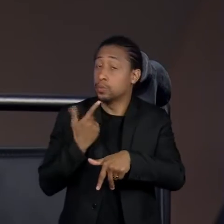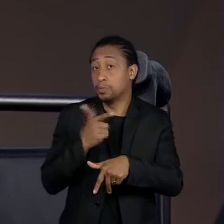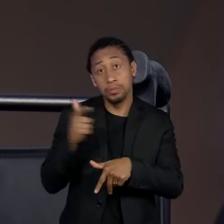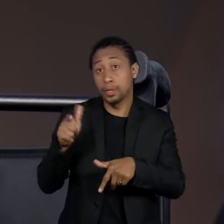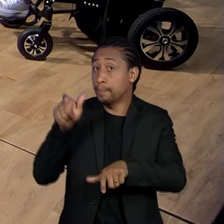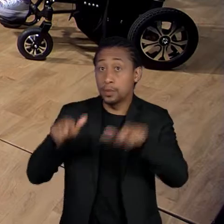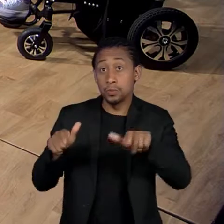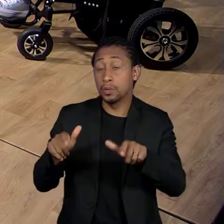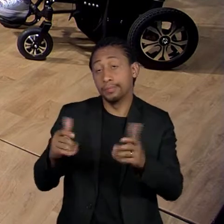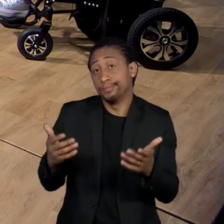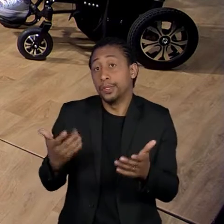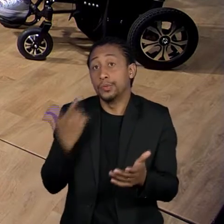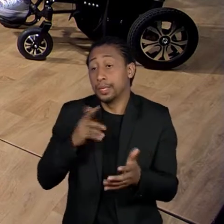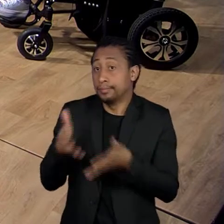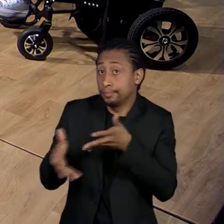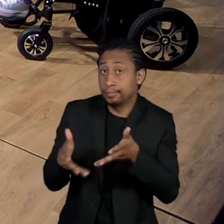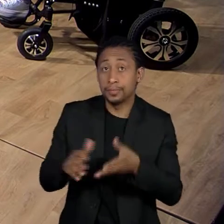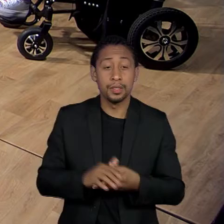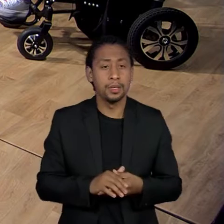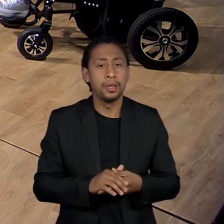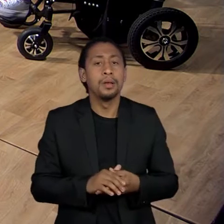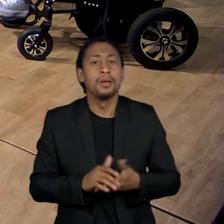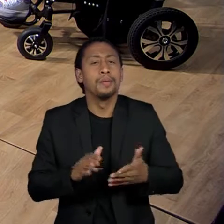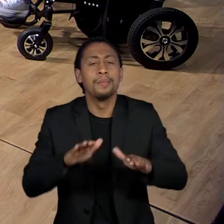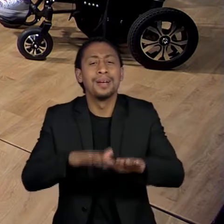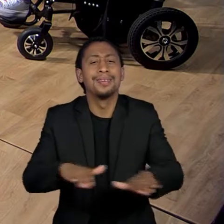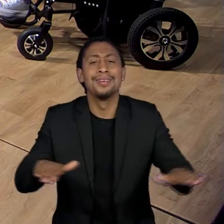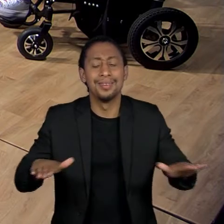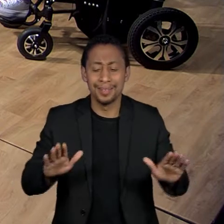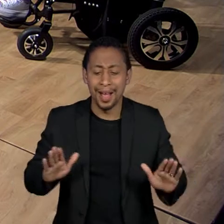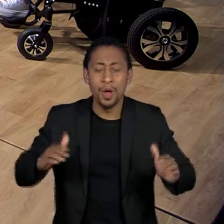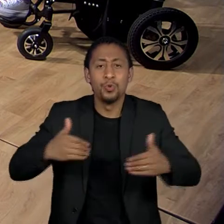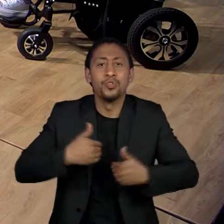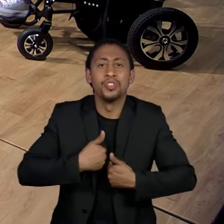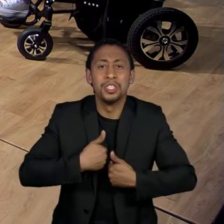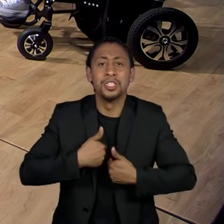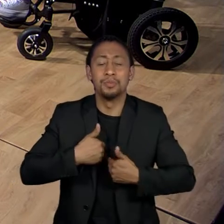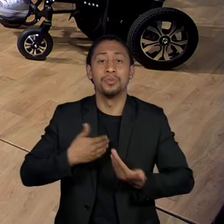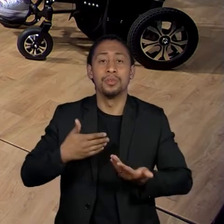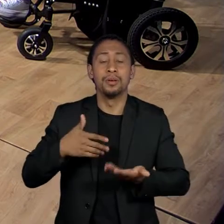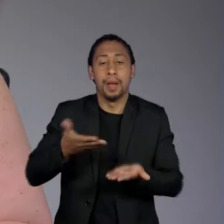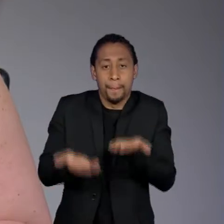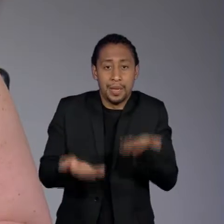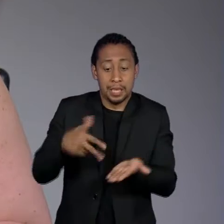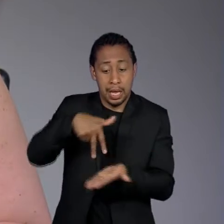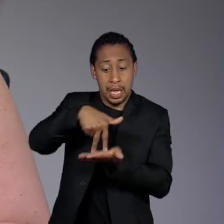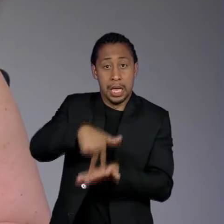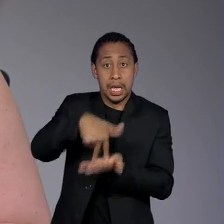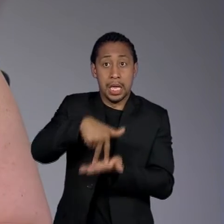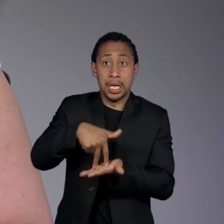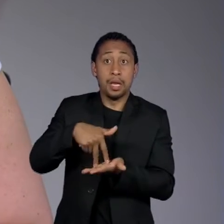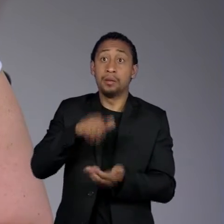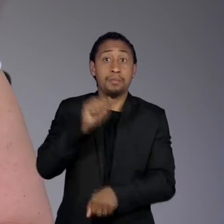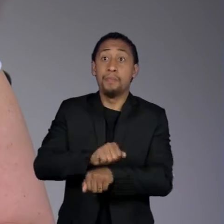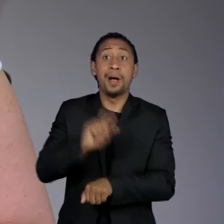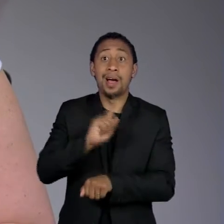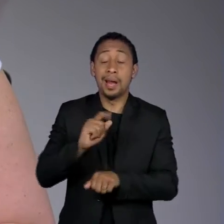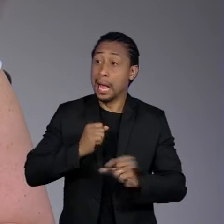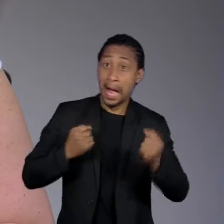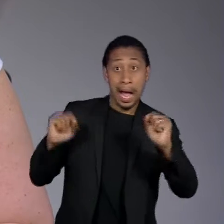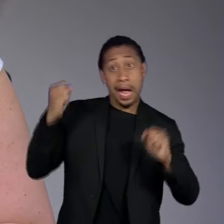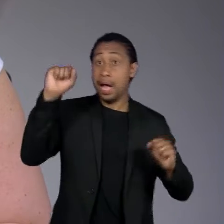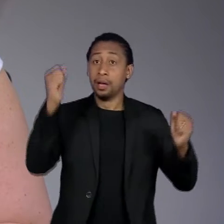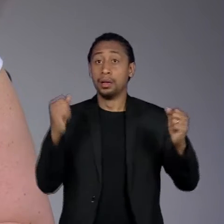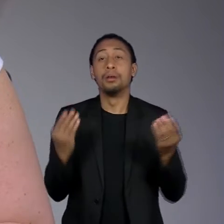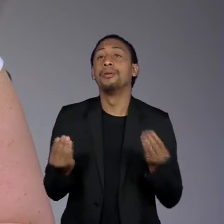que não vai parar sentada na balança. Como é que esse profissional vai se comunicar com essa criança? Vai entender uma crise? Até a própria